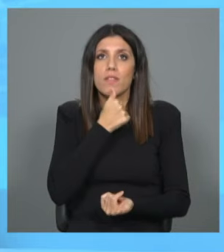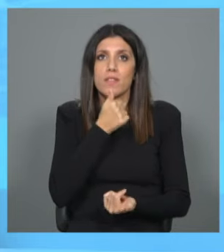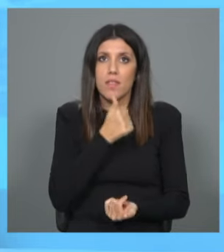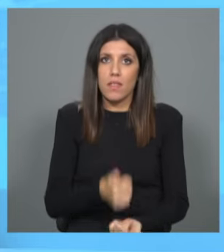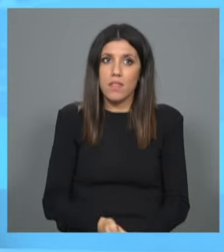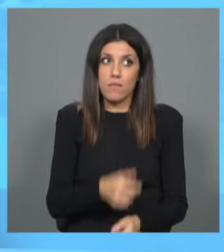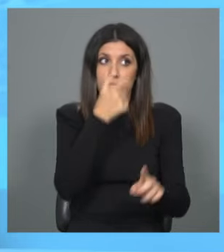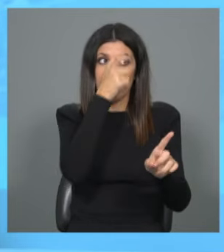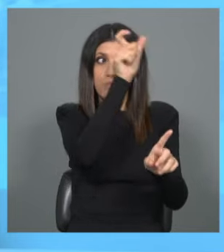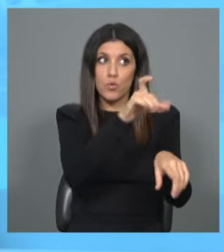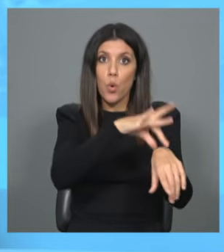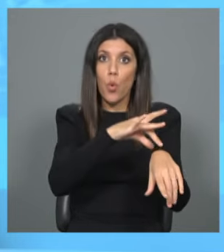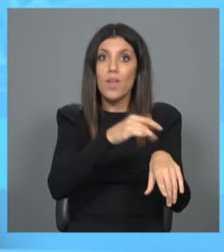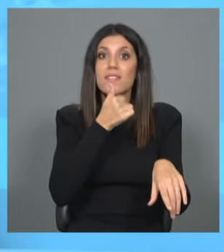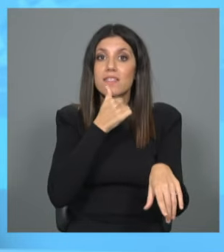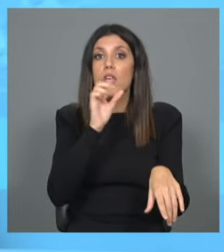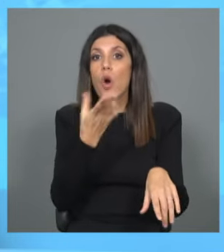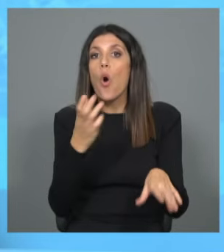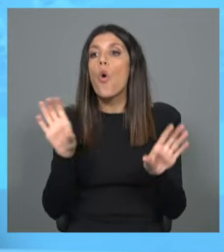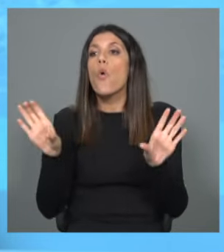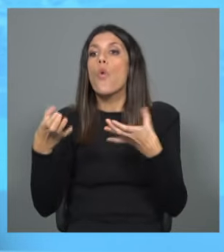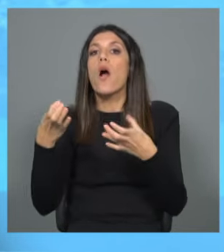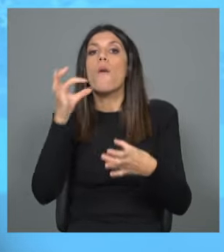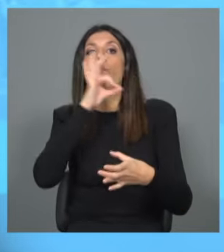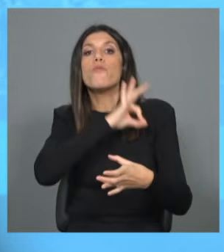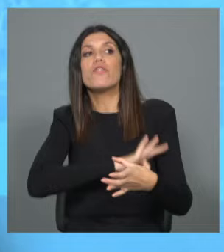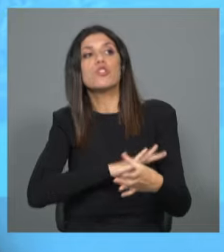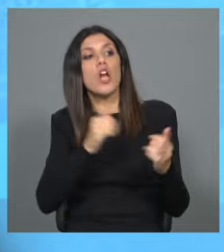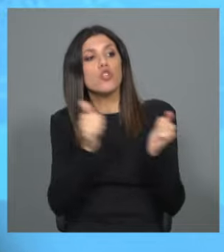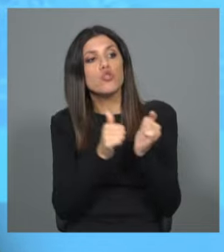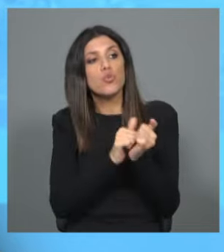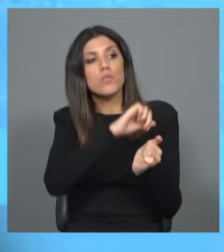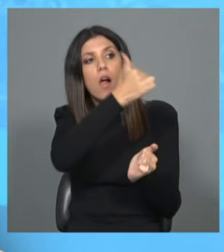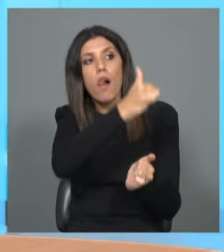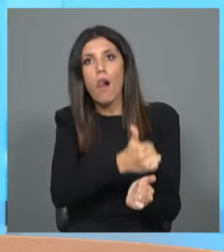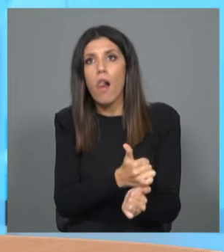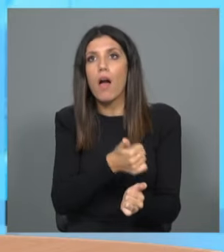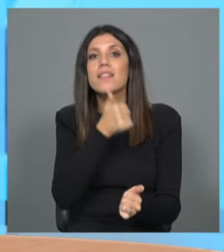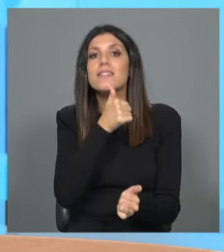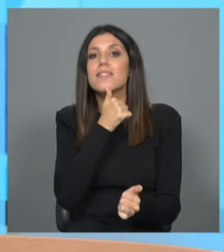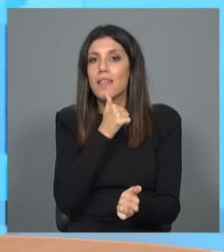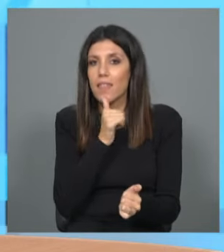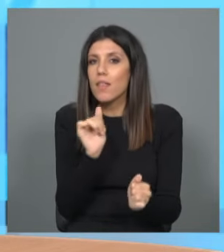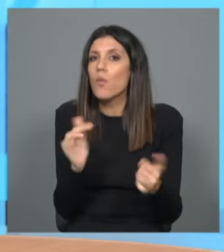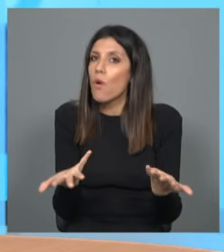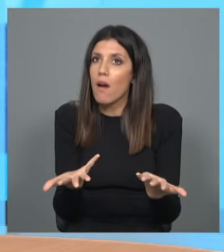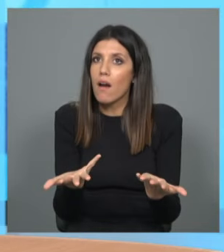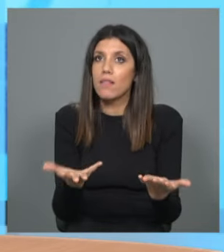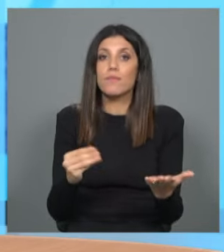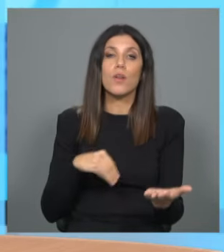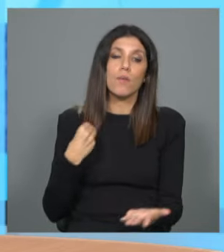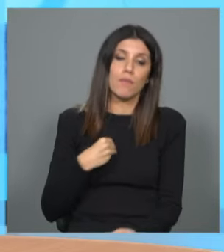ao doente ou a um conjunto de profissionais que vão verificar? De facto, essa é uma grande